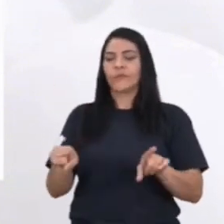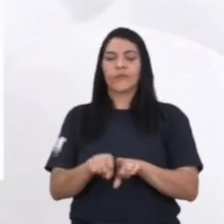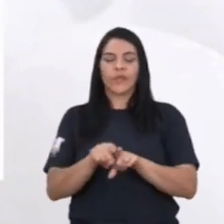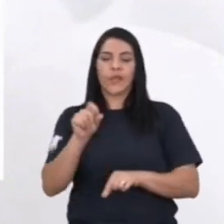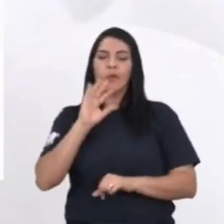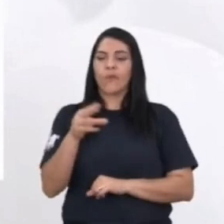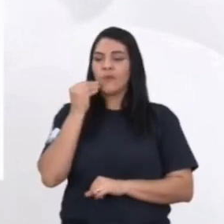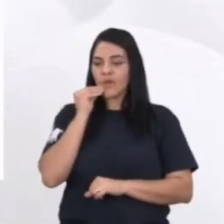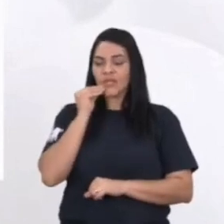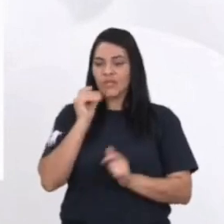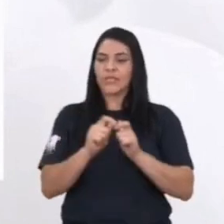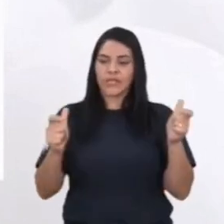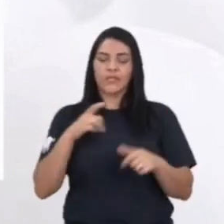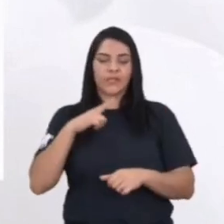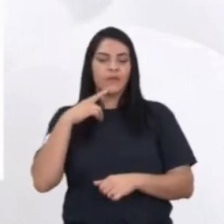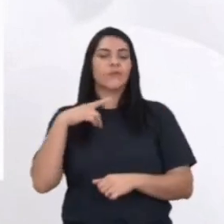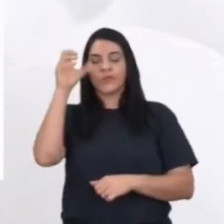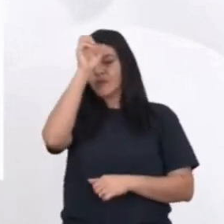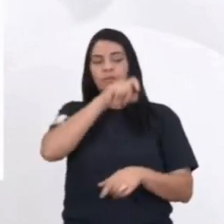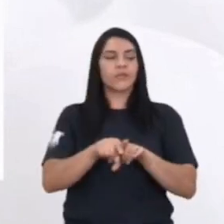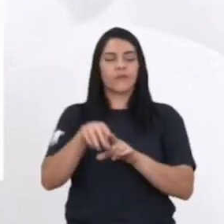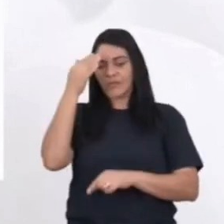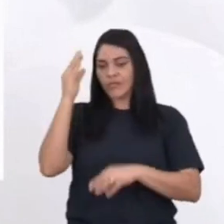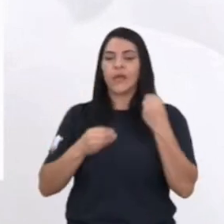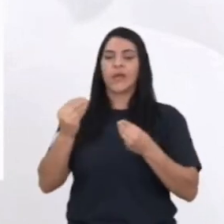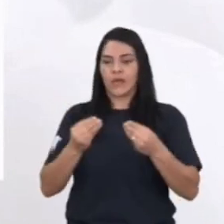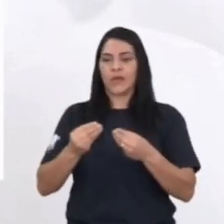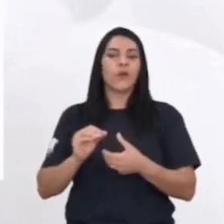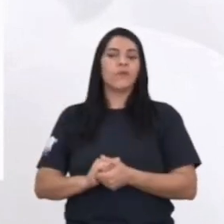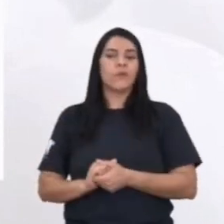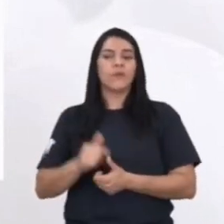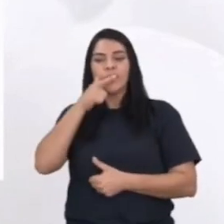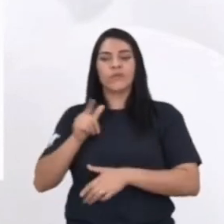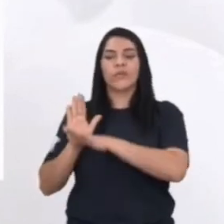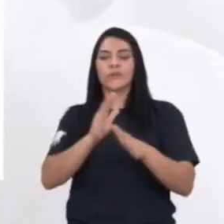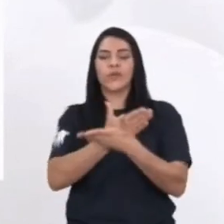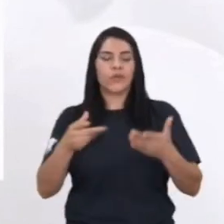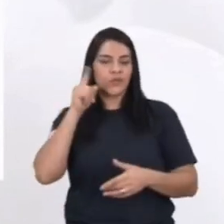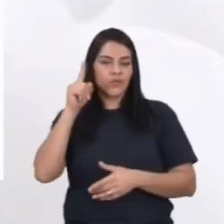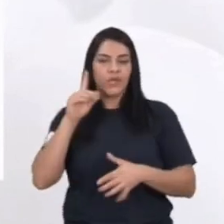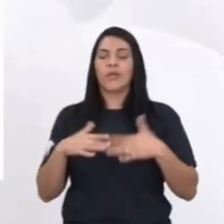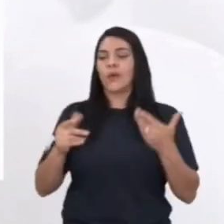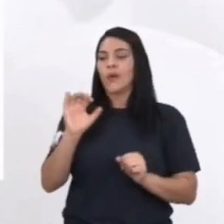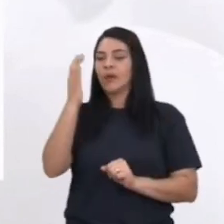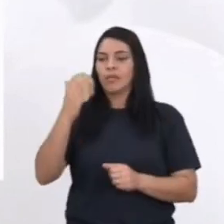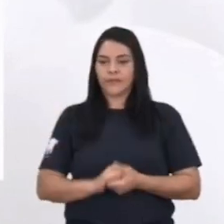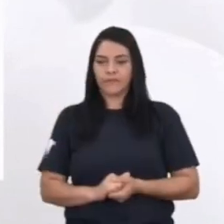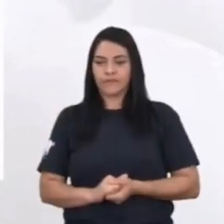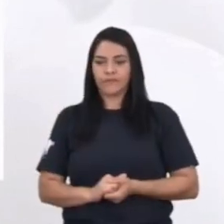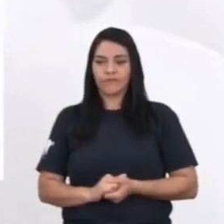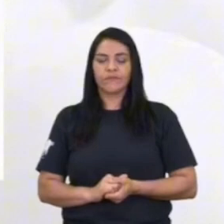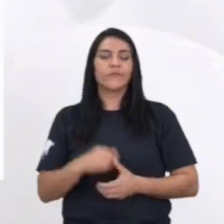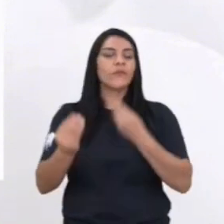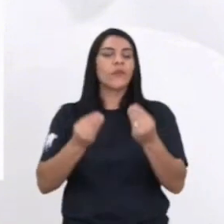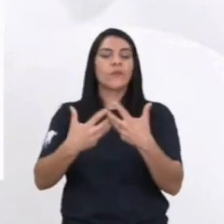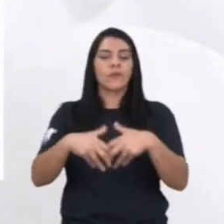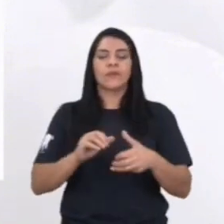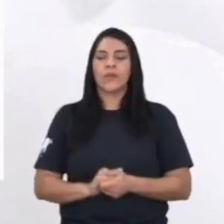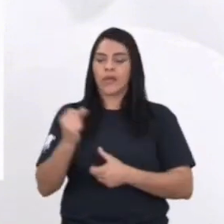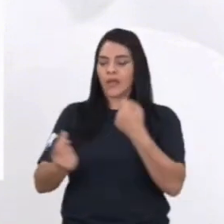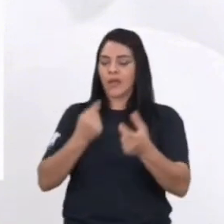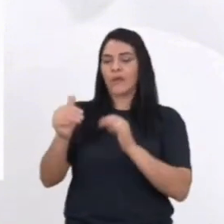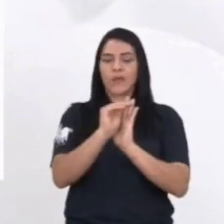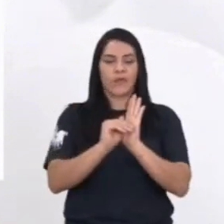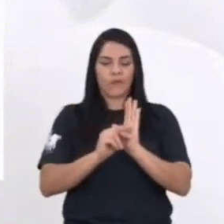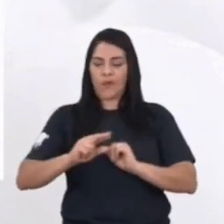uma oportunidade aqui muito grande de aprendizado pra gente e de entender como que esse assistente pode nos auxiliar aqui no dia a dia. Então, aqui, um pouquinho de como que vai funcionar. Algumas tarefas,